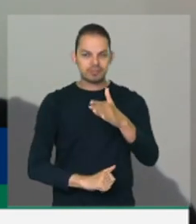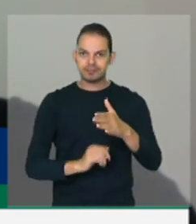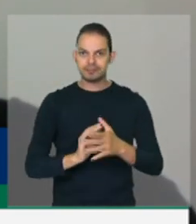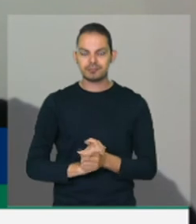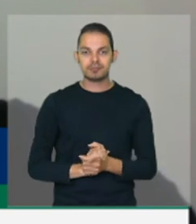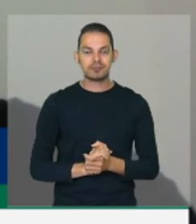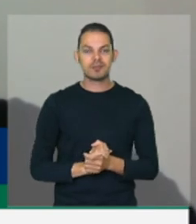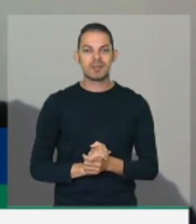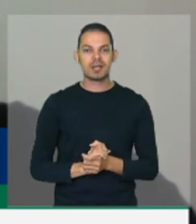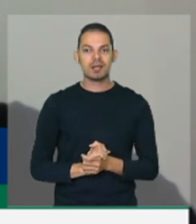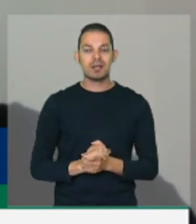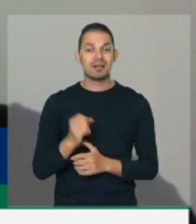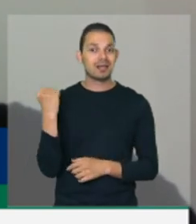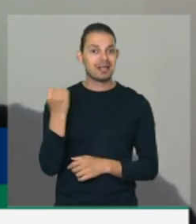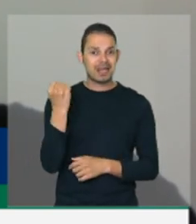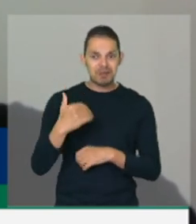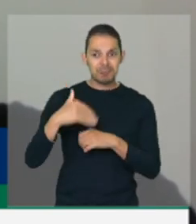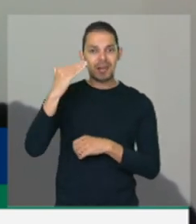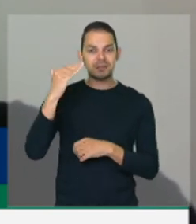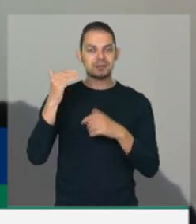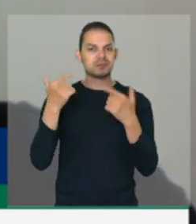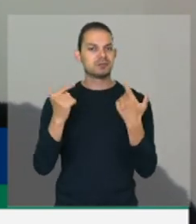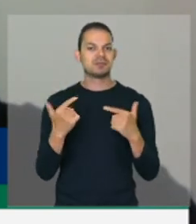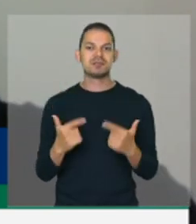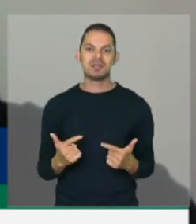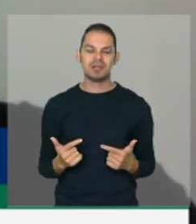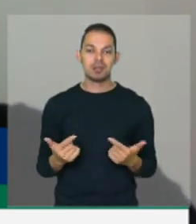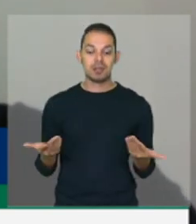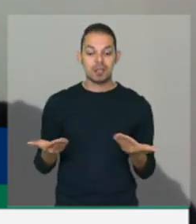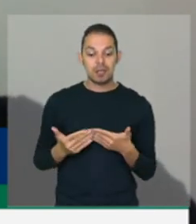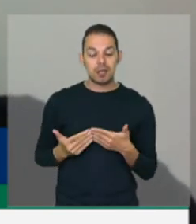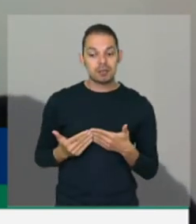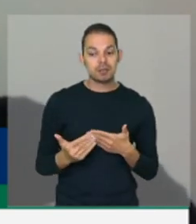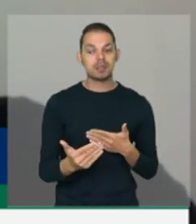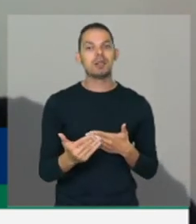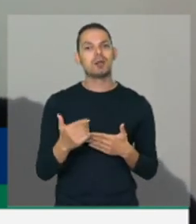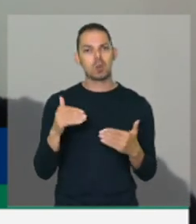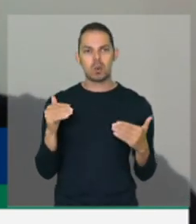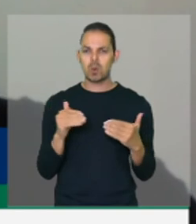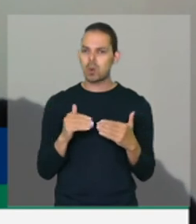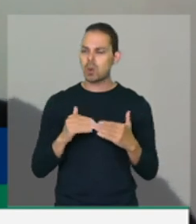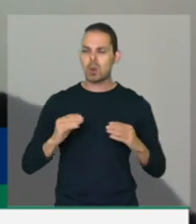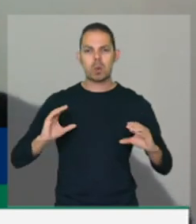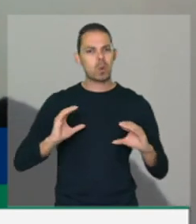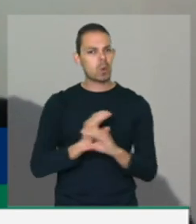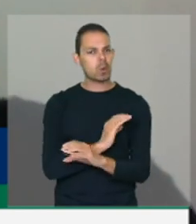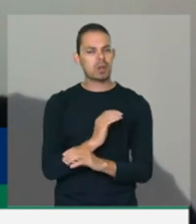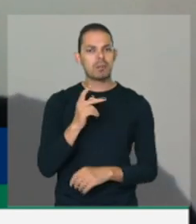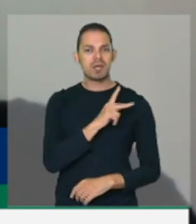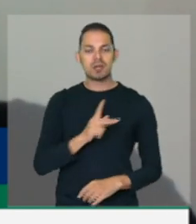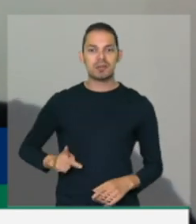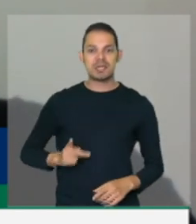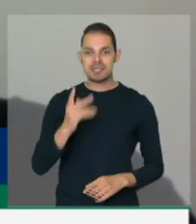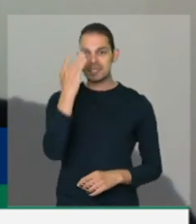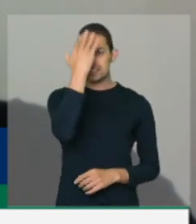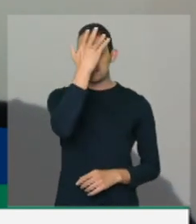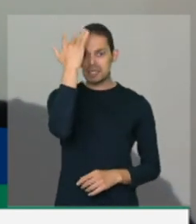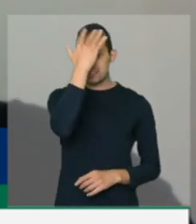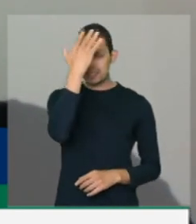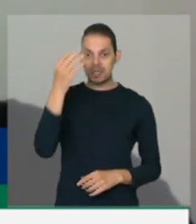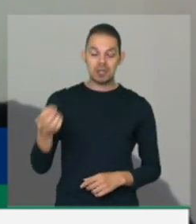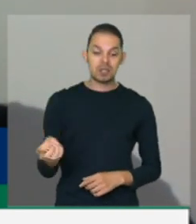Não há nada mais grave que isso, presidente. A partir desse ponto, Eu concordo totalmente com o presidente Arthur Lira, em que ele disse que uma